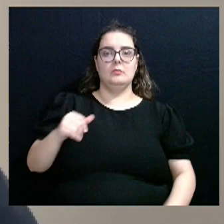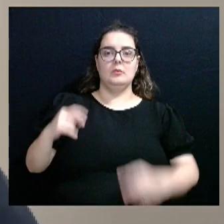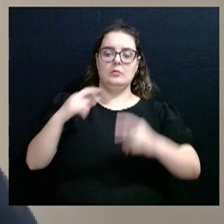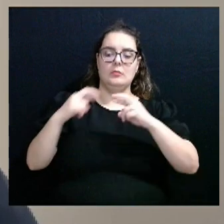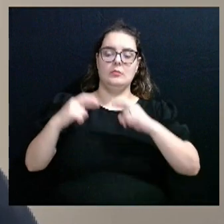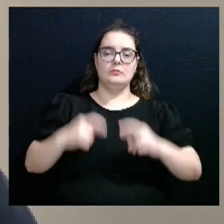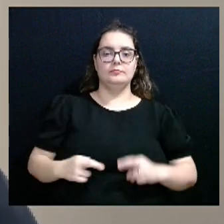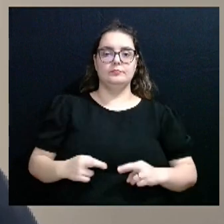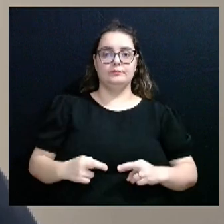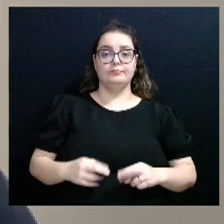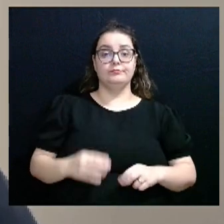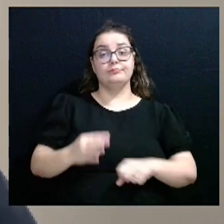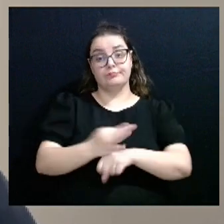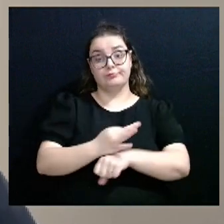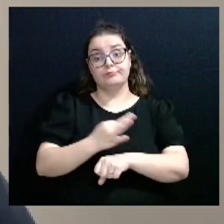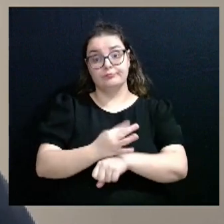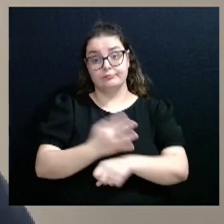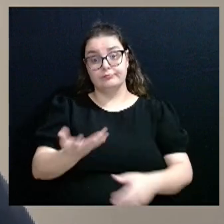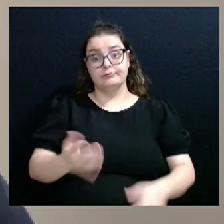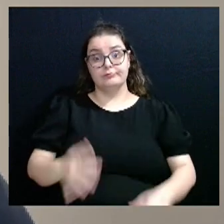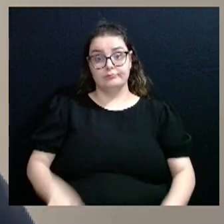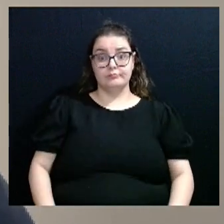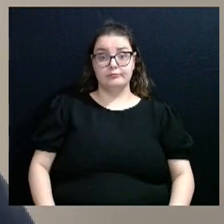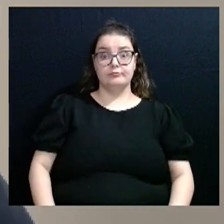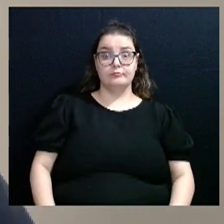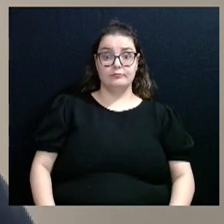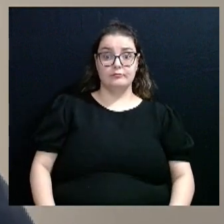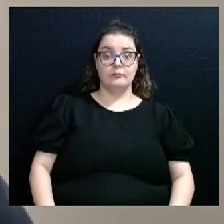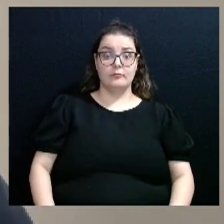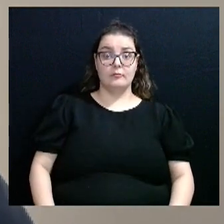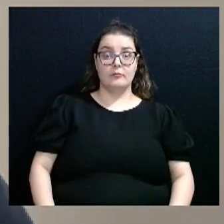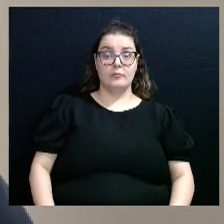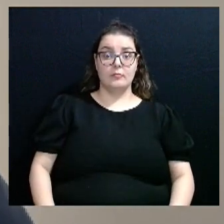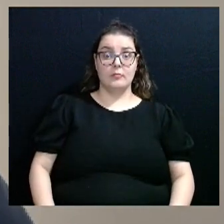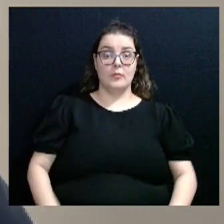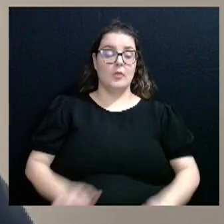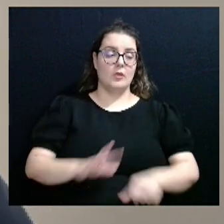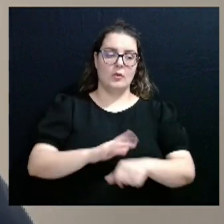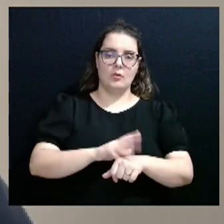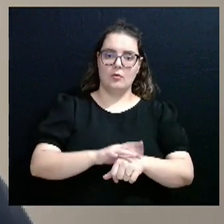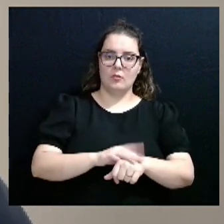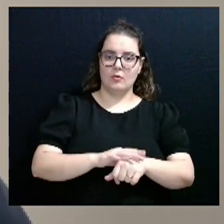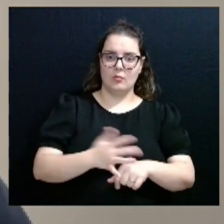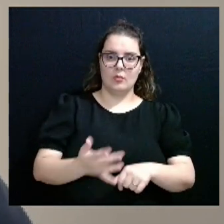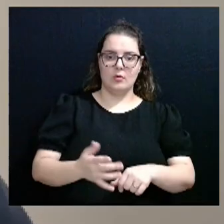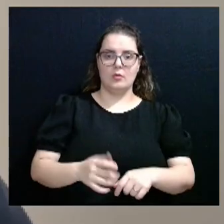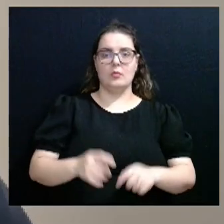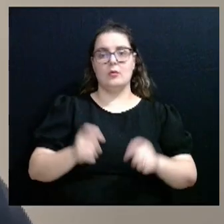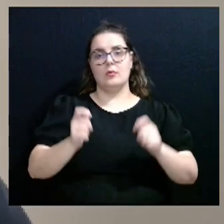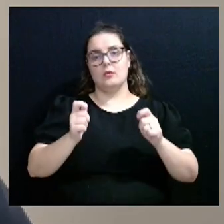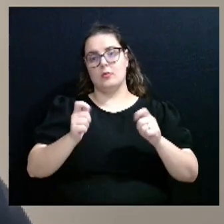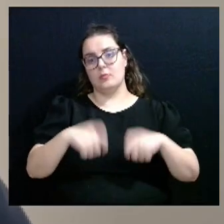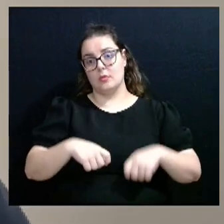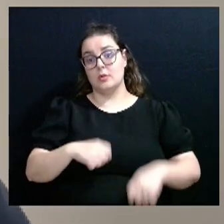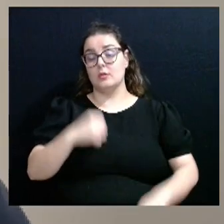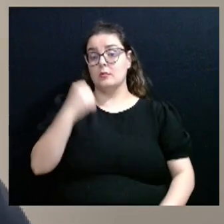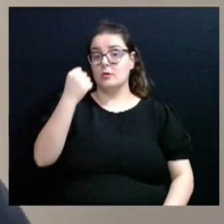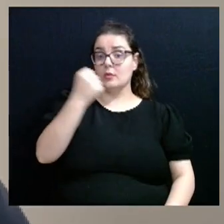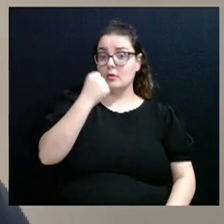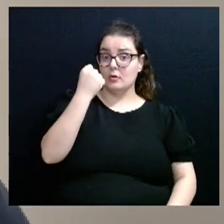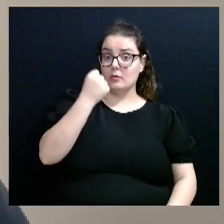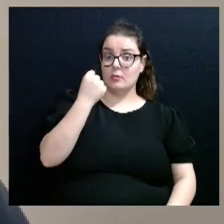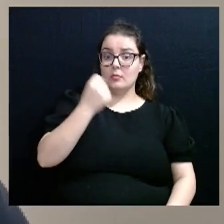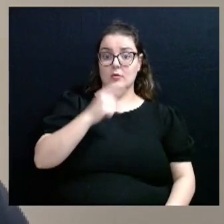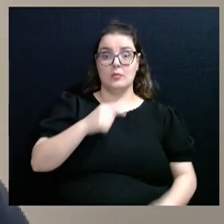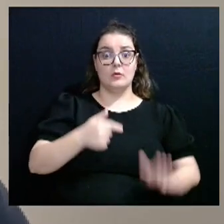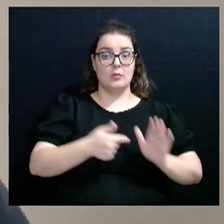é muito claro, né? Por vezes, doenças que são potencialmente graves e que não se manifestam com